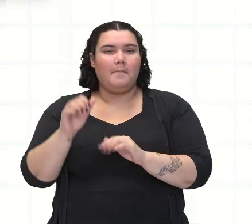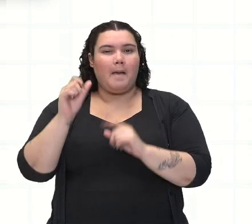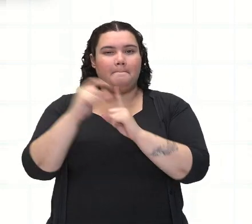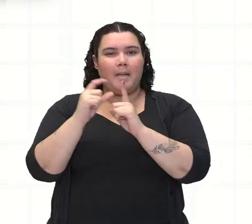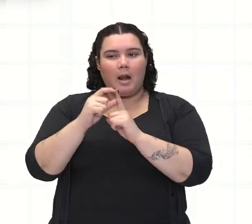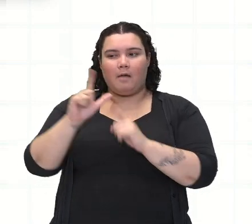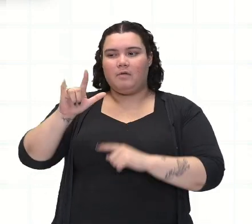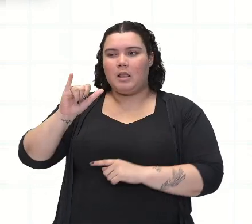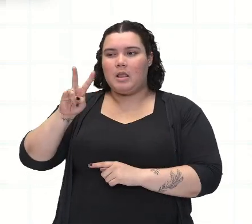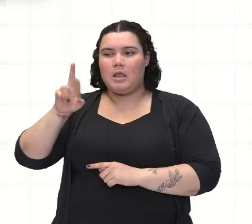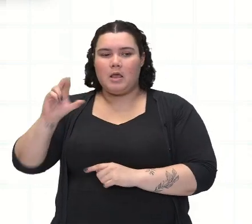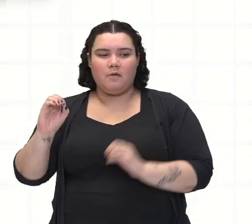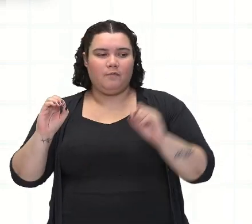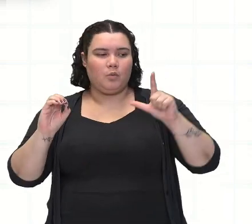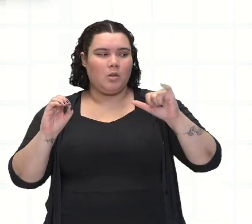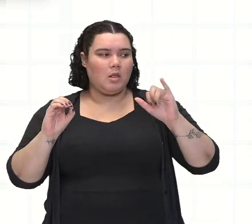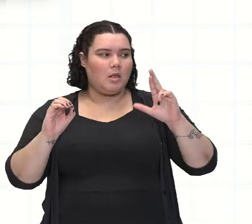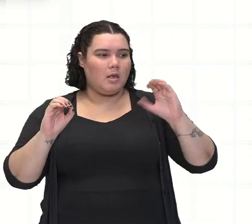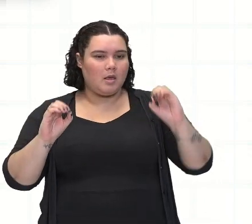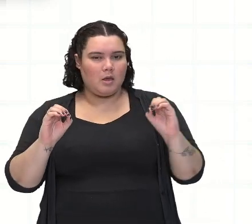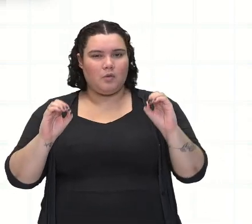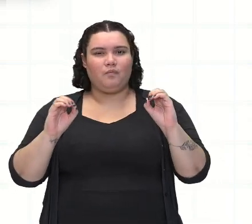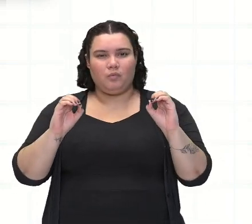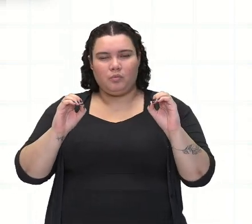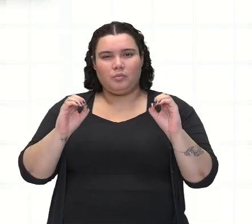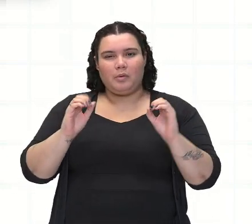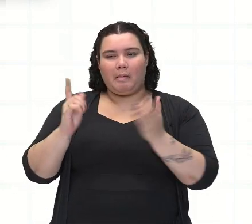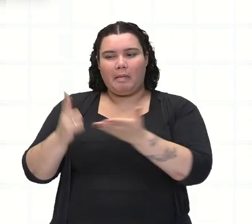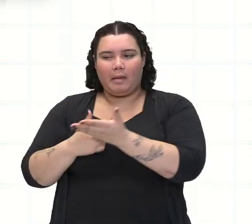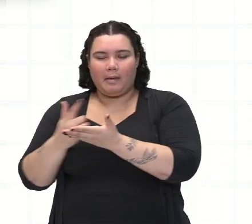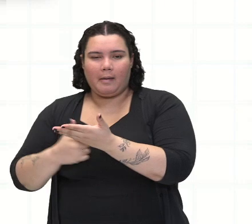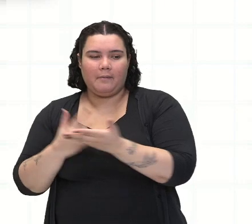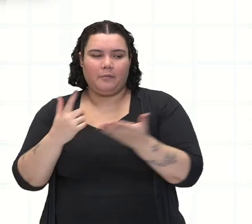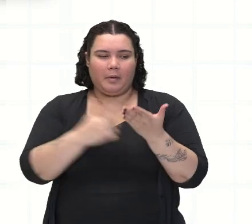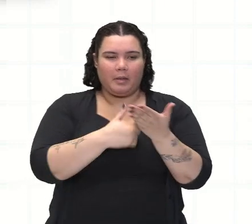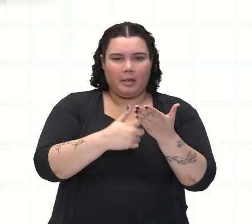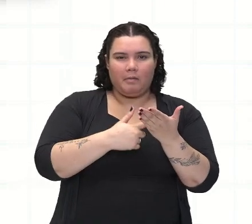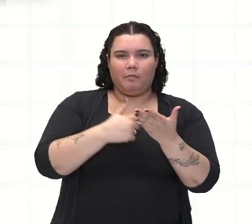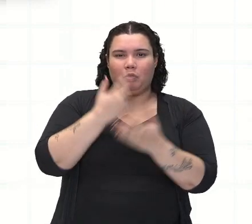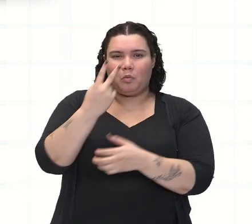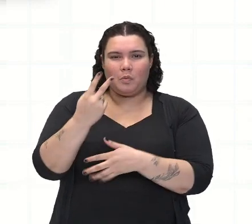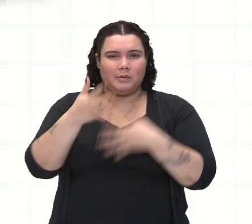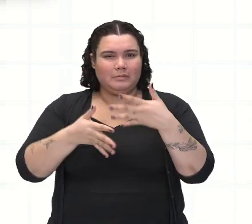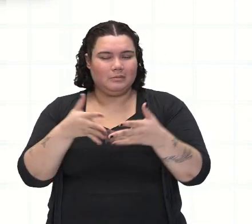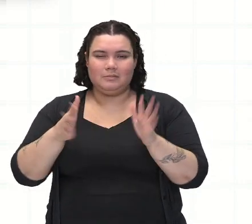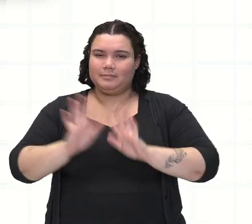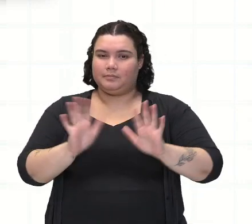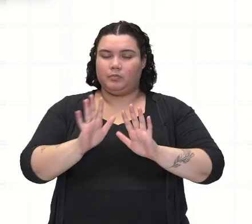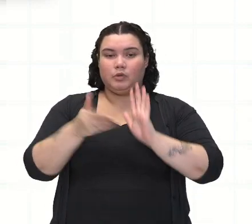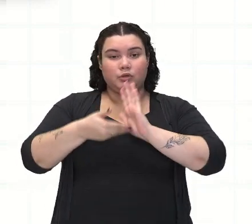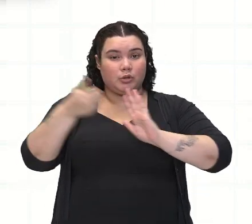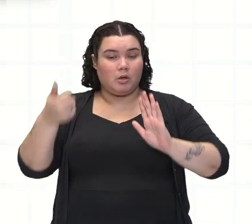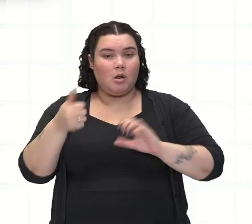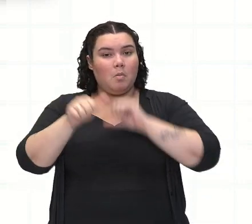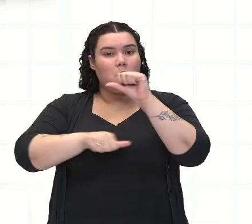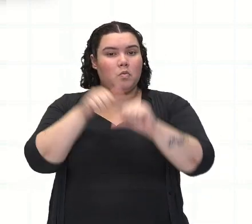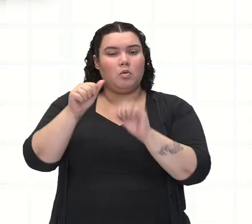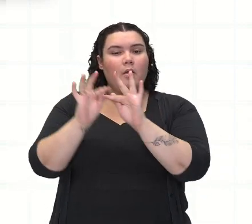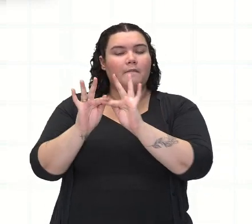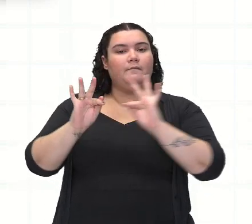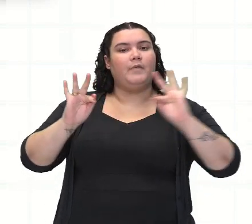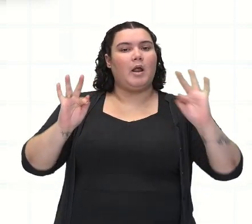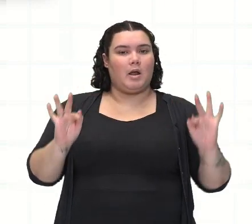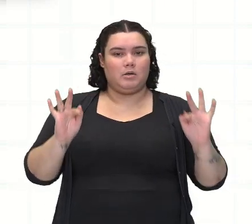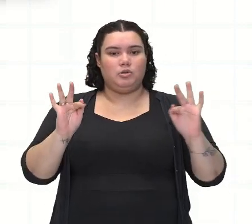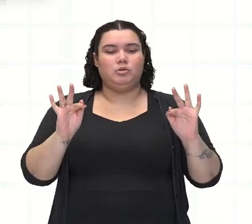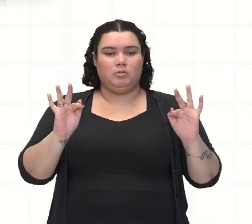repetição utilizando essa ideia de posse, inserindo esse elemento coesivo